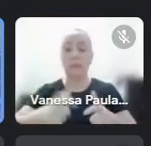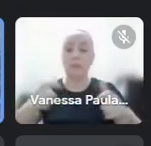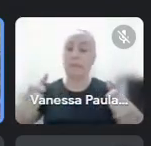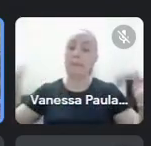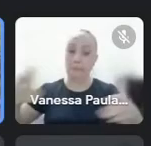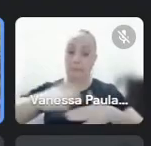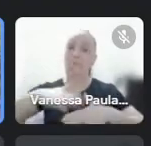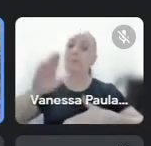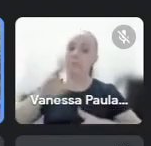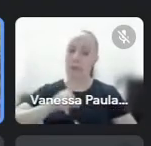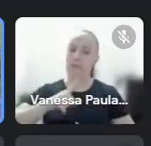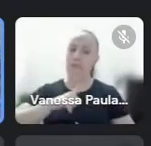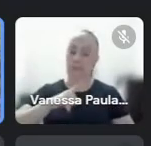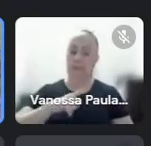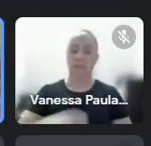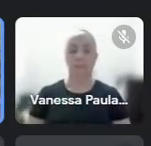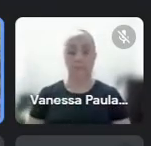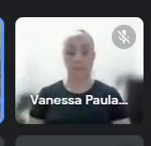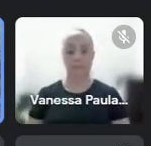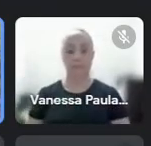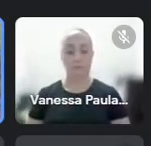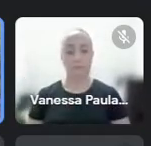passar.